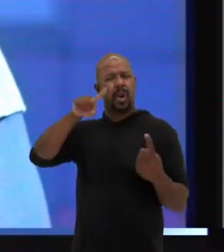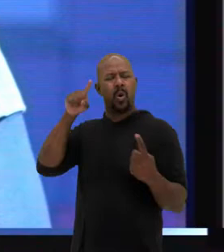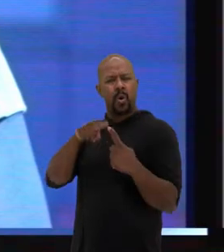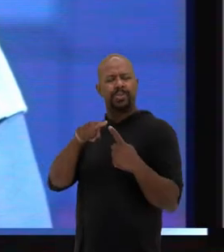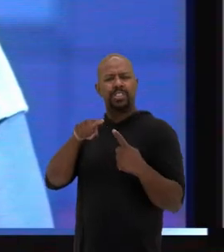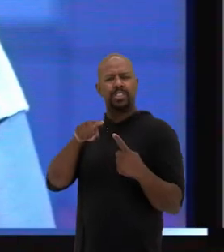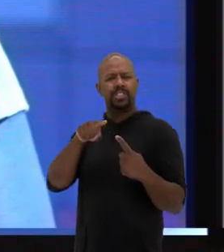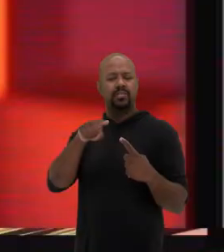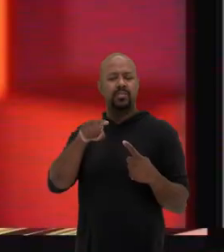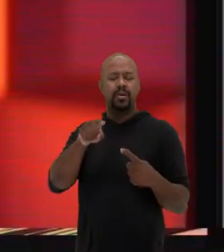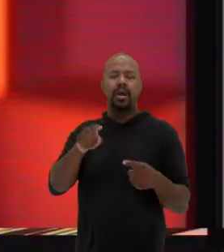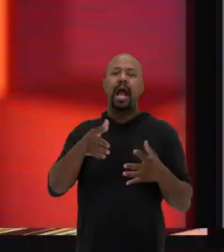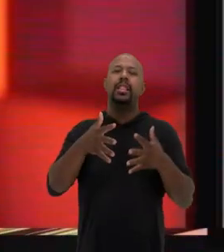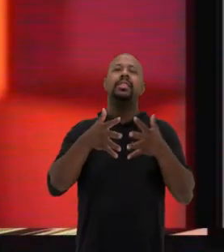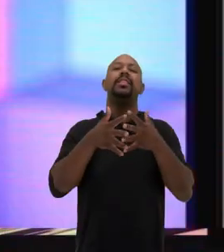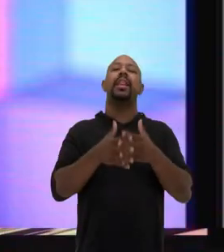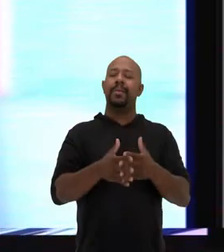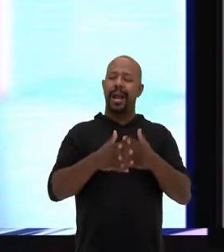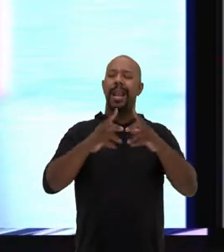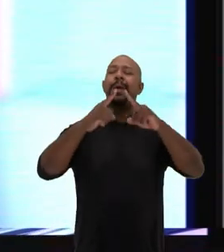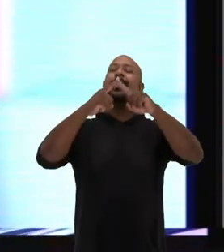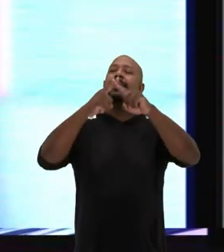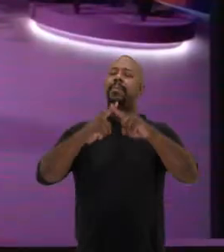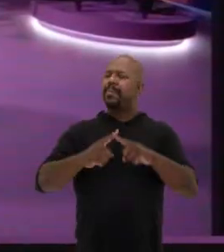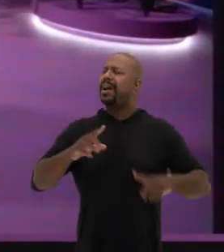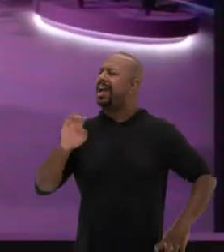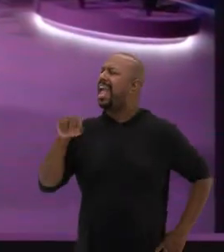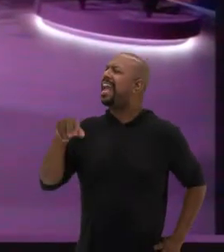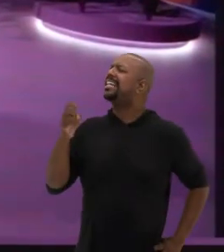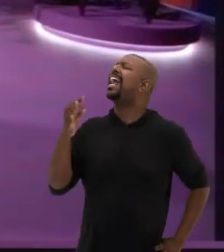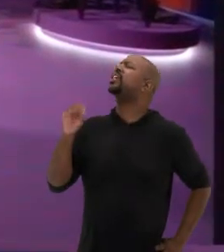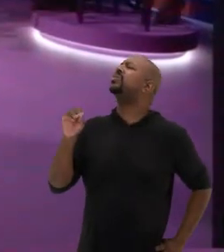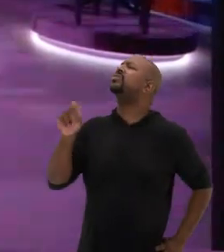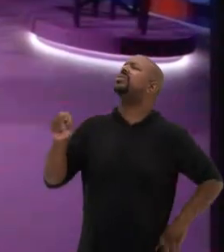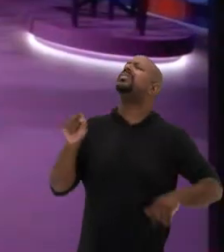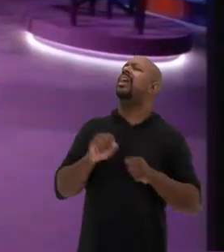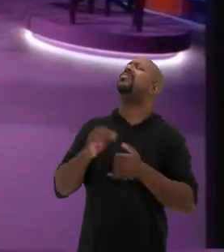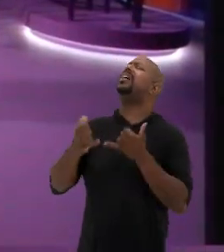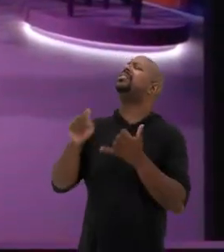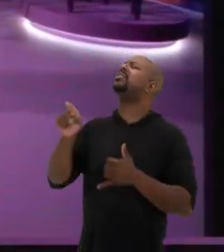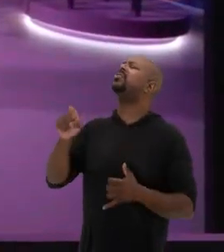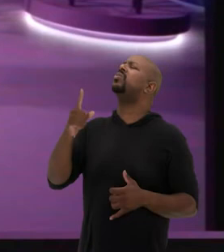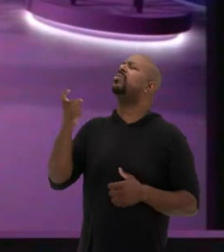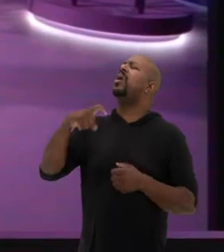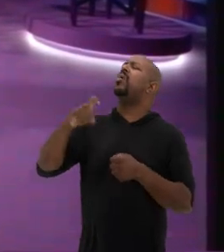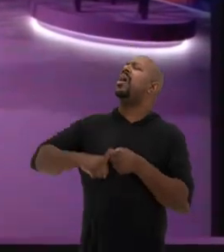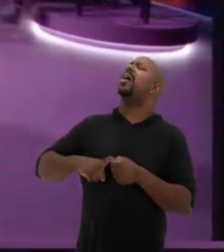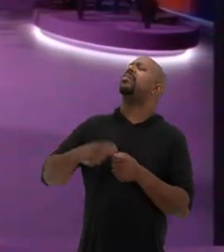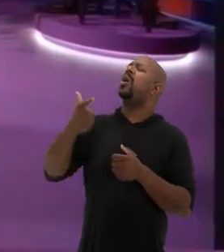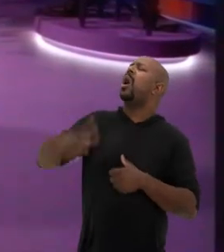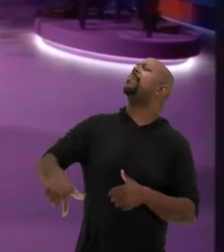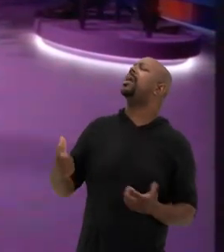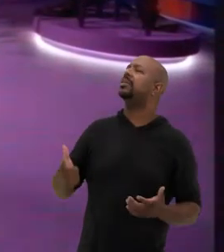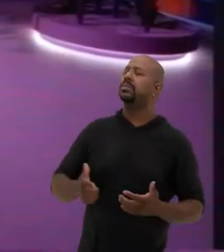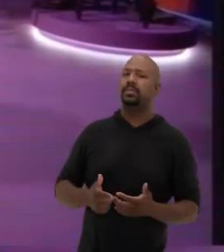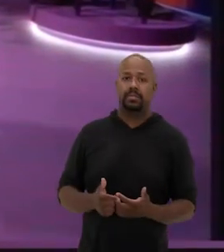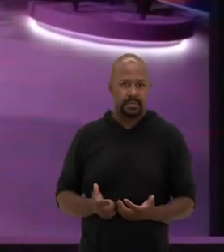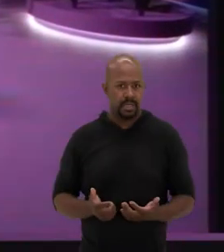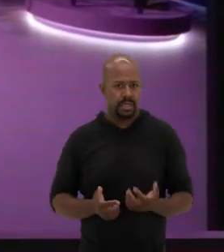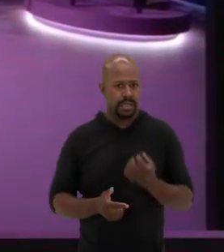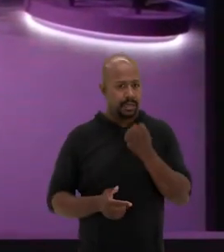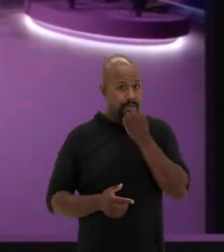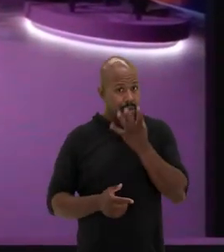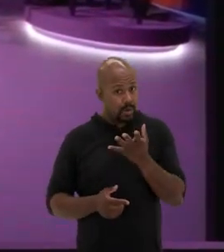principal objetivo... Atrapalhar a competição. Ernesto, o que, você tá fazendo no meu flashback?